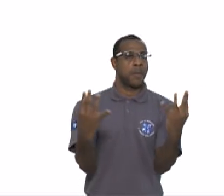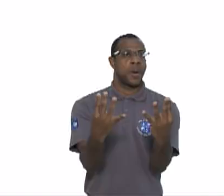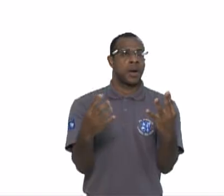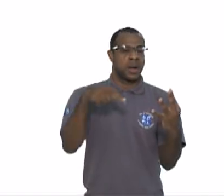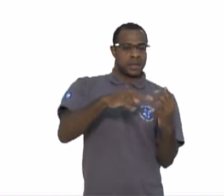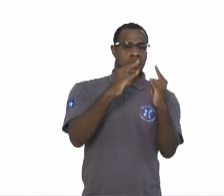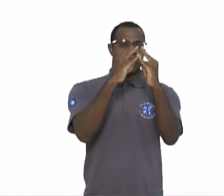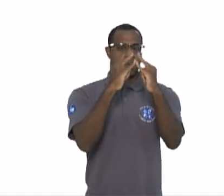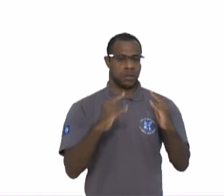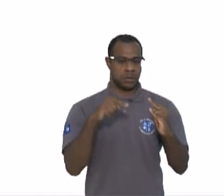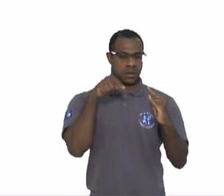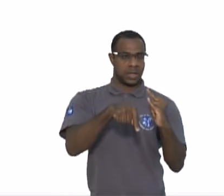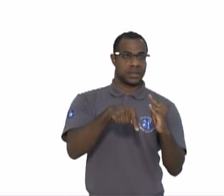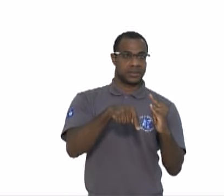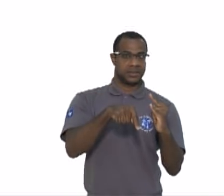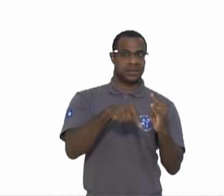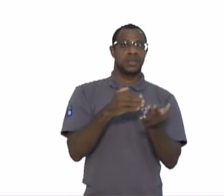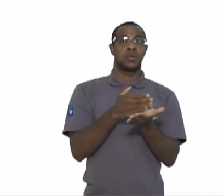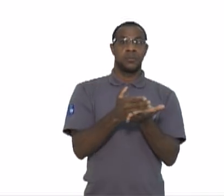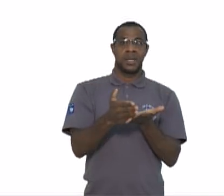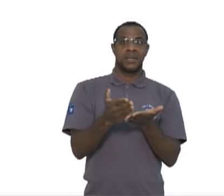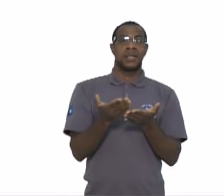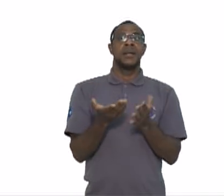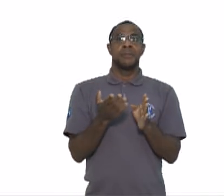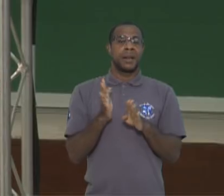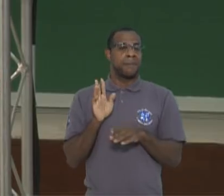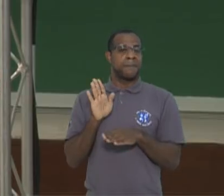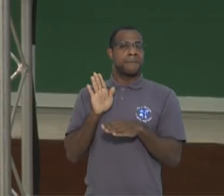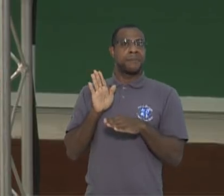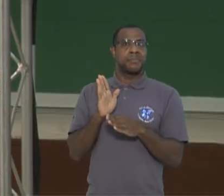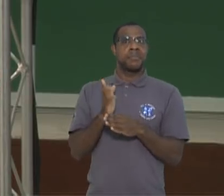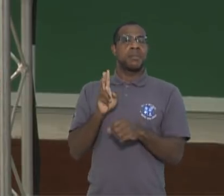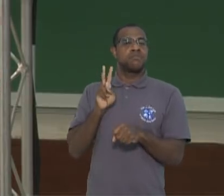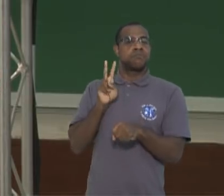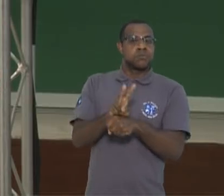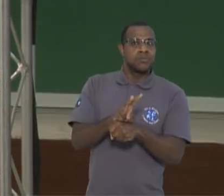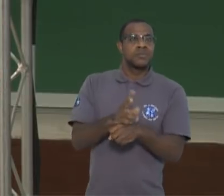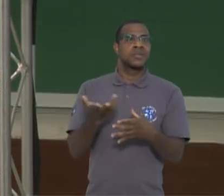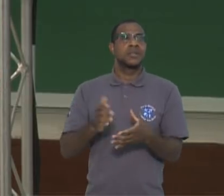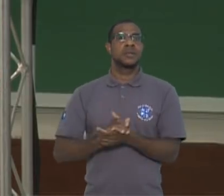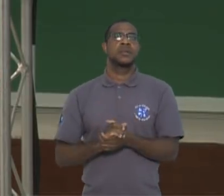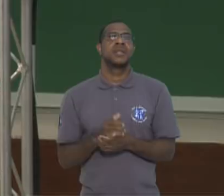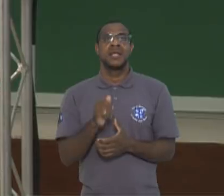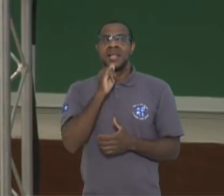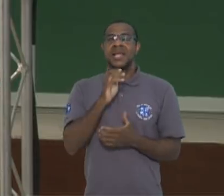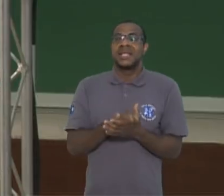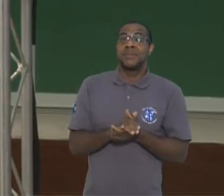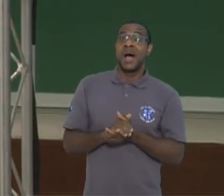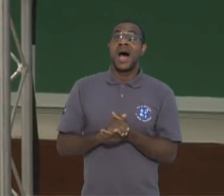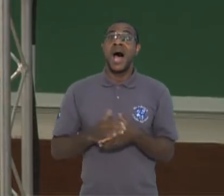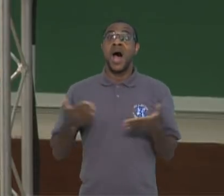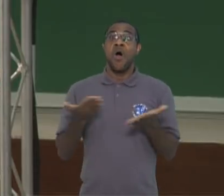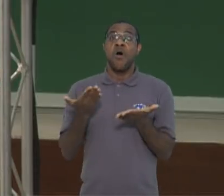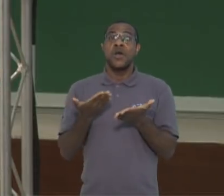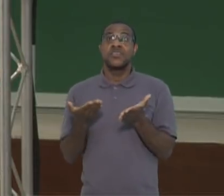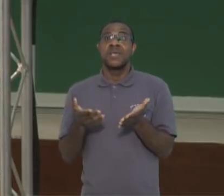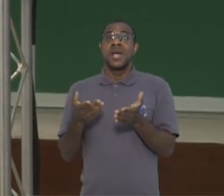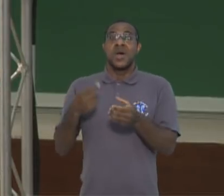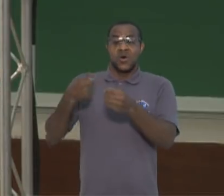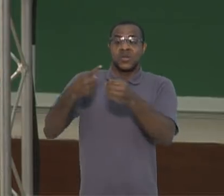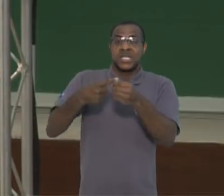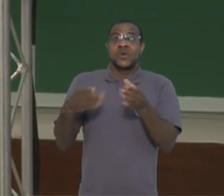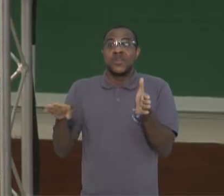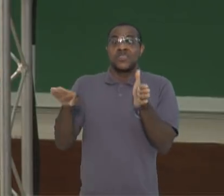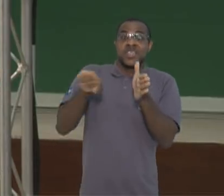ideia se desenvolve e é utilizada até hoje. Até hoje, né? Ah, o circo chegou, vocês viram que tem um circo? Então, quando chega o circo